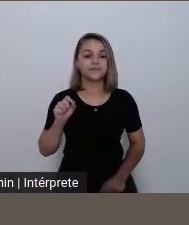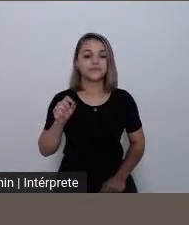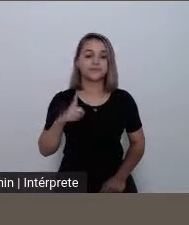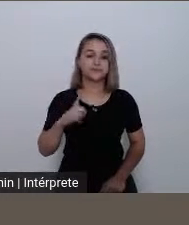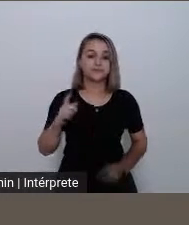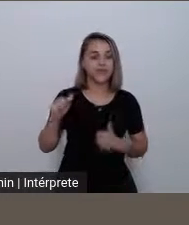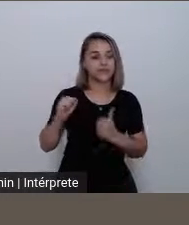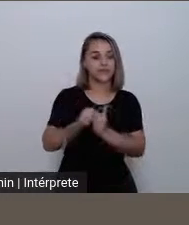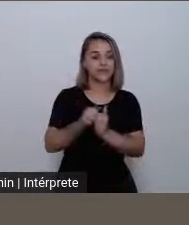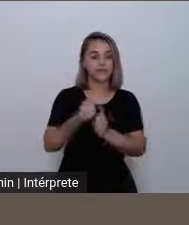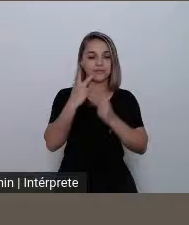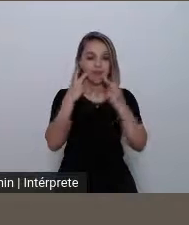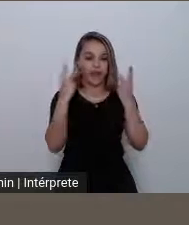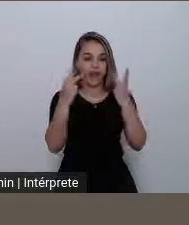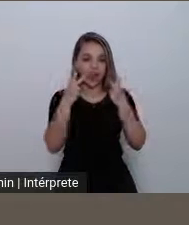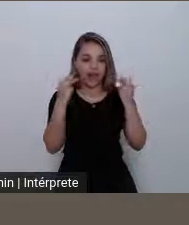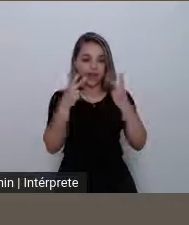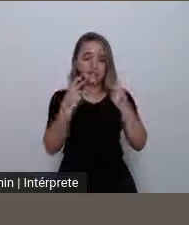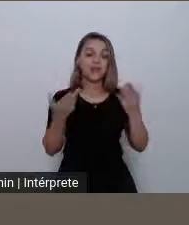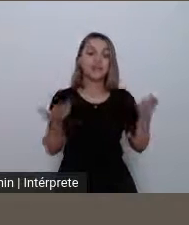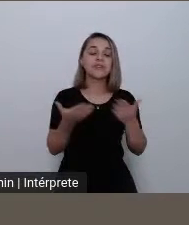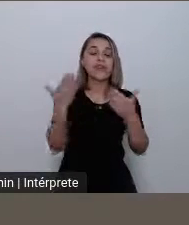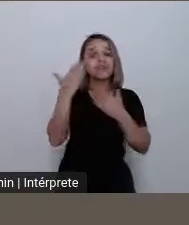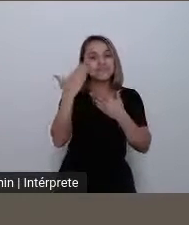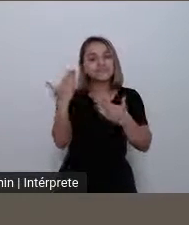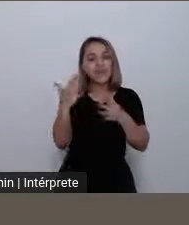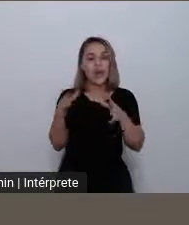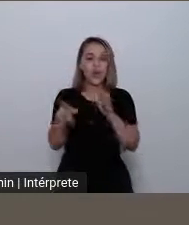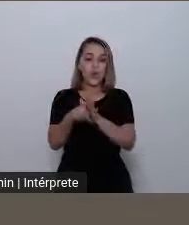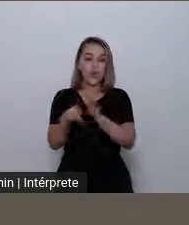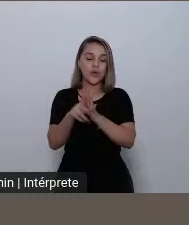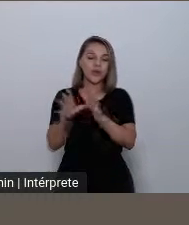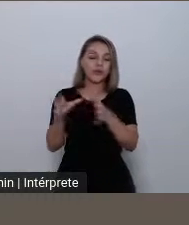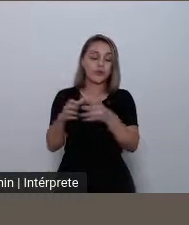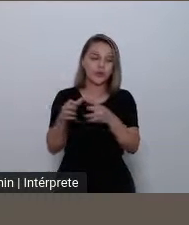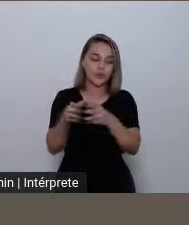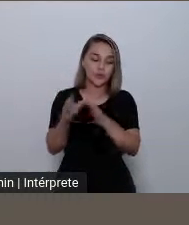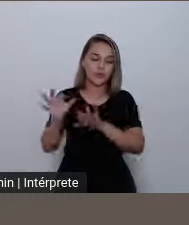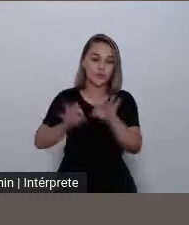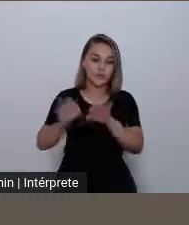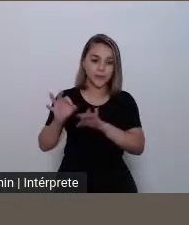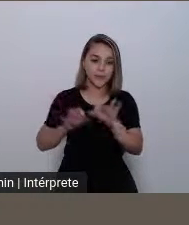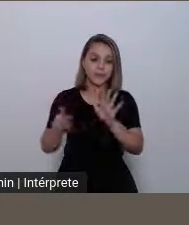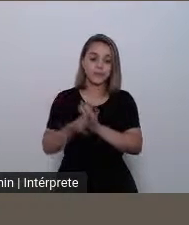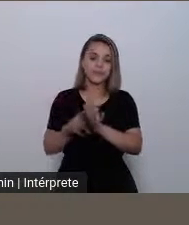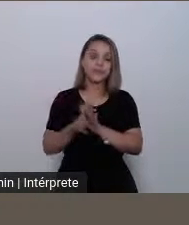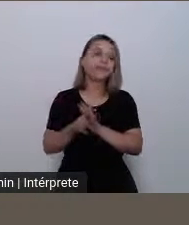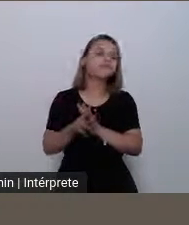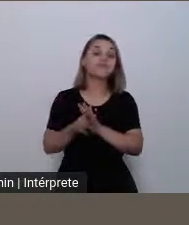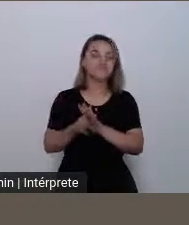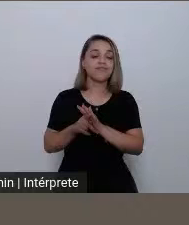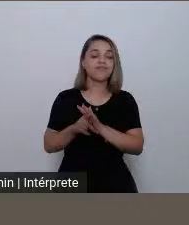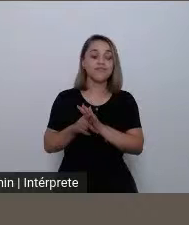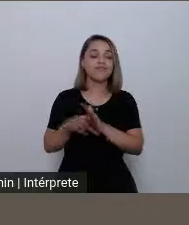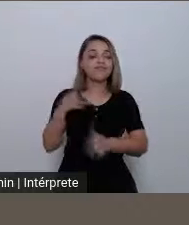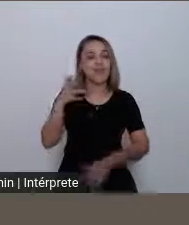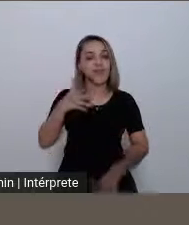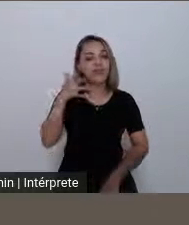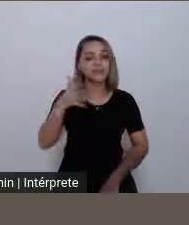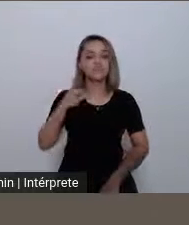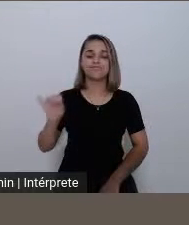Eu agradeço então a toda a equipe de organização desse ciclo de encontros tão importante